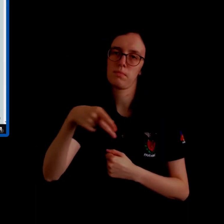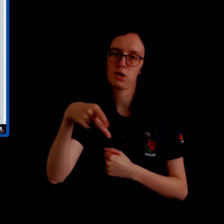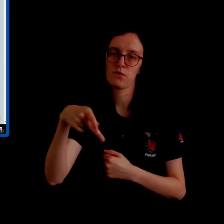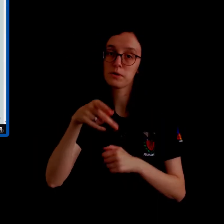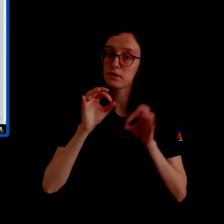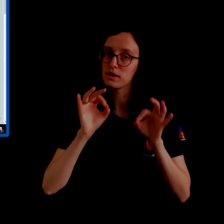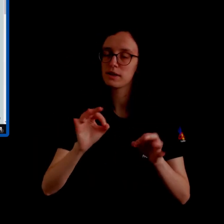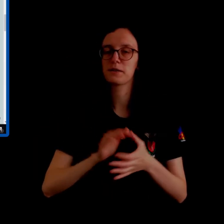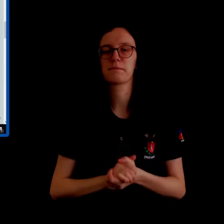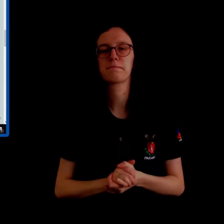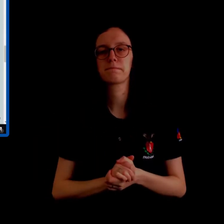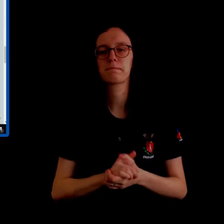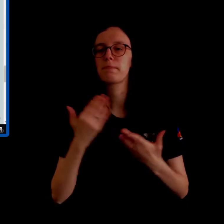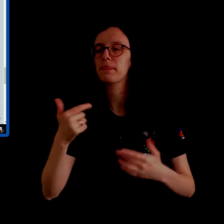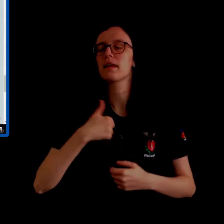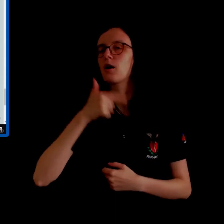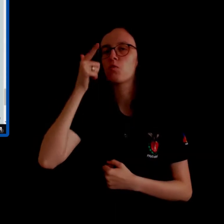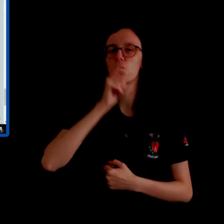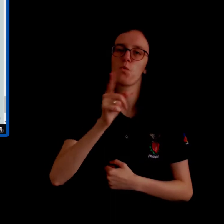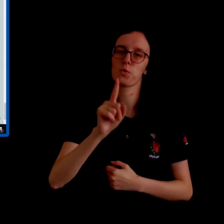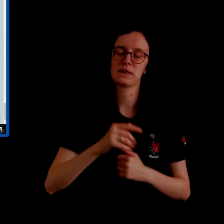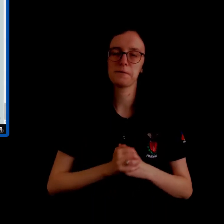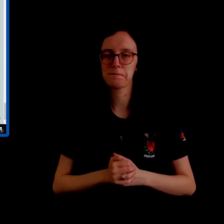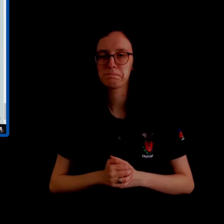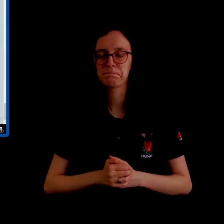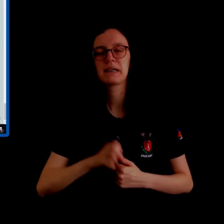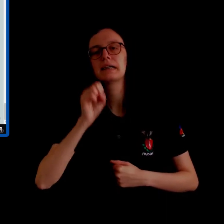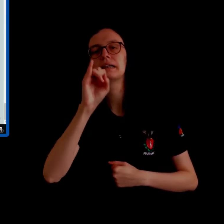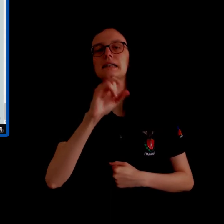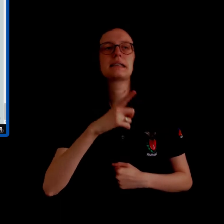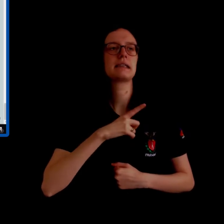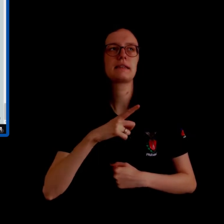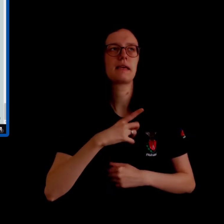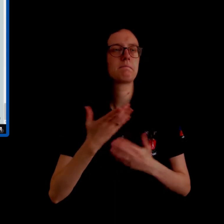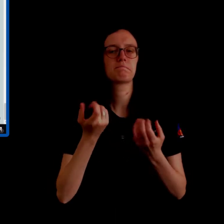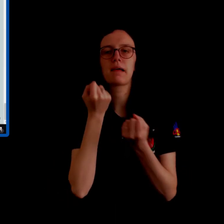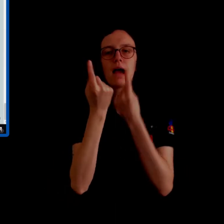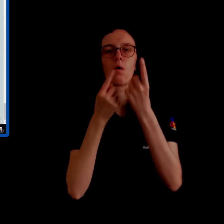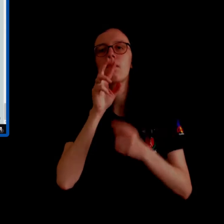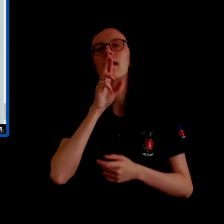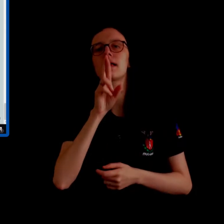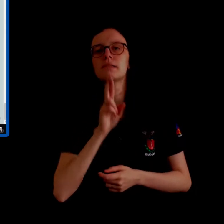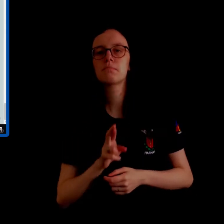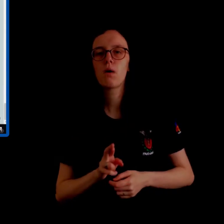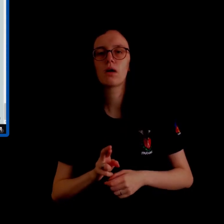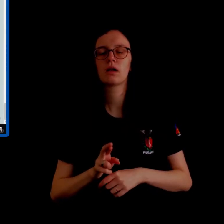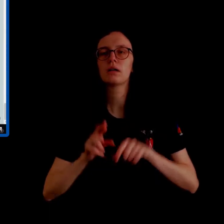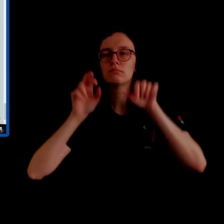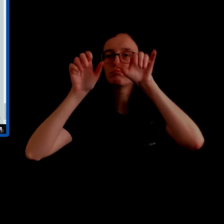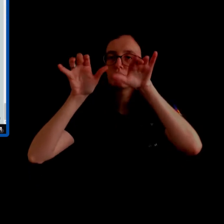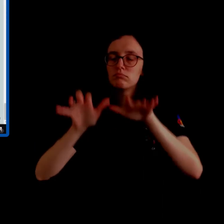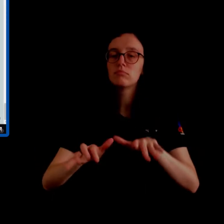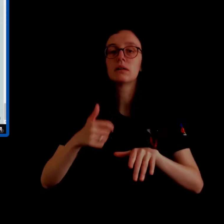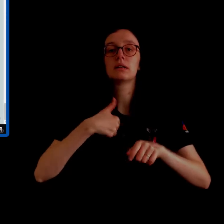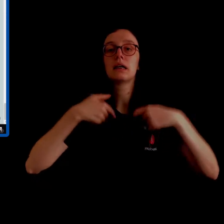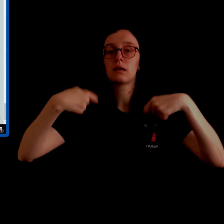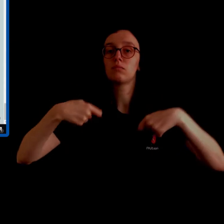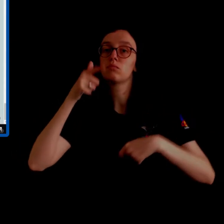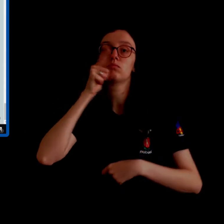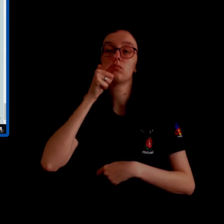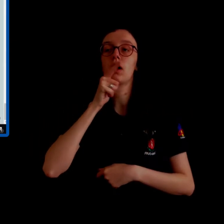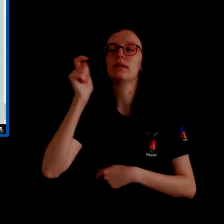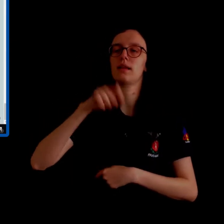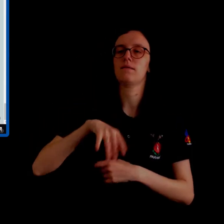certo? Então, eu não consigo. Se eu tivesse aqui alguma resposta aqui escrita, eu teria conseguido dar